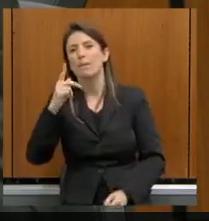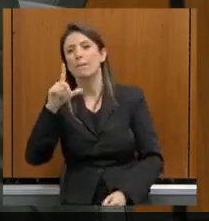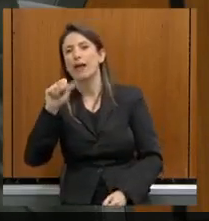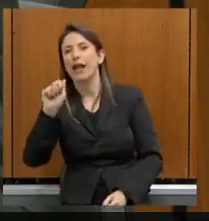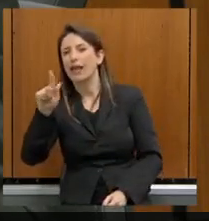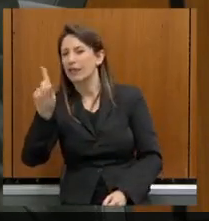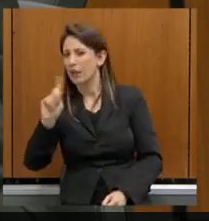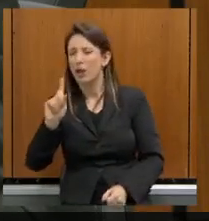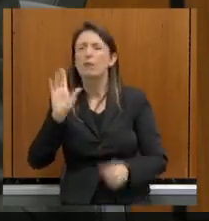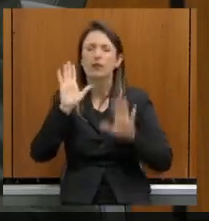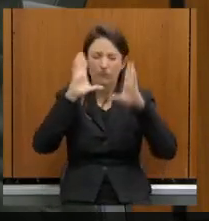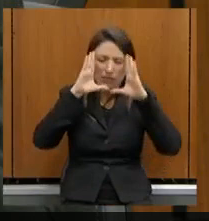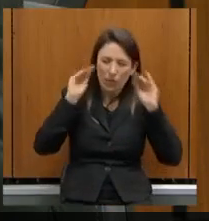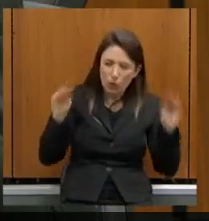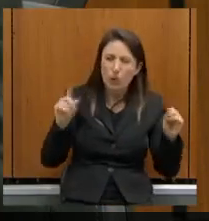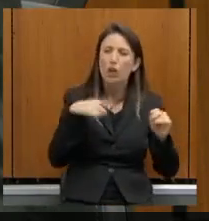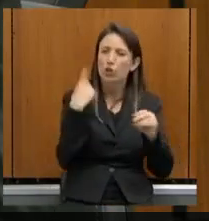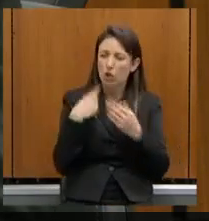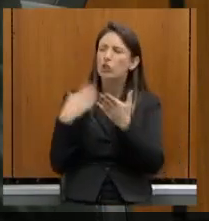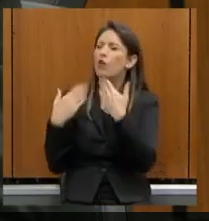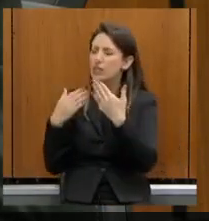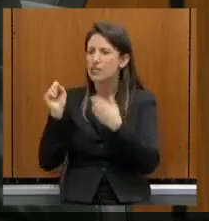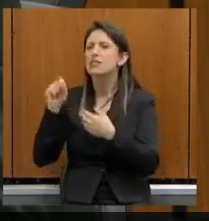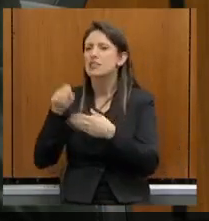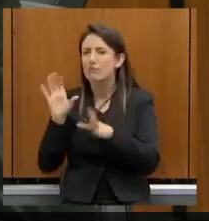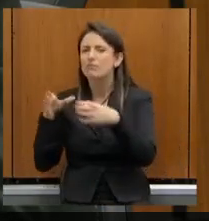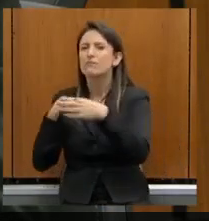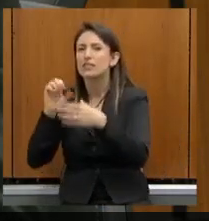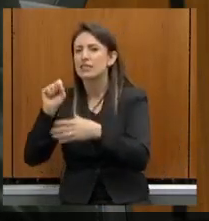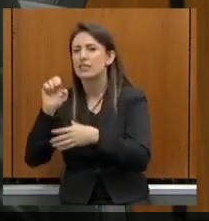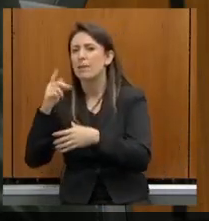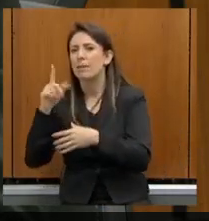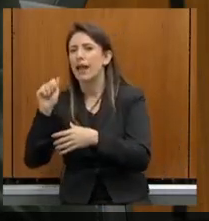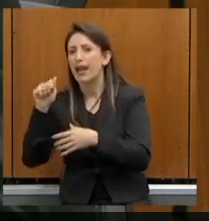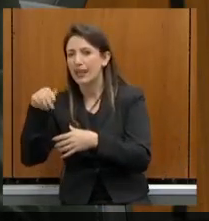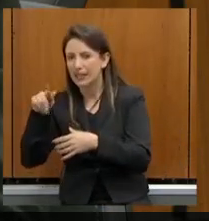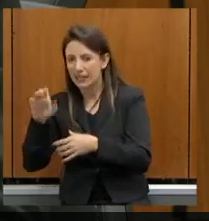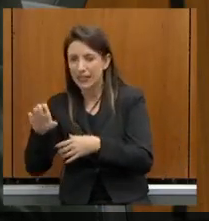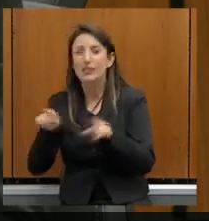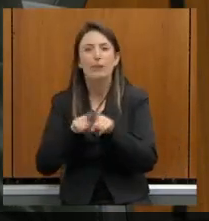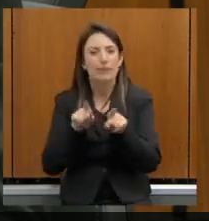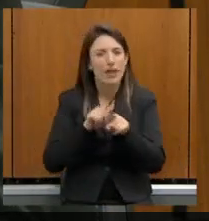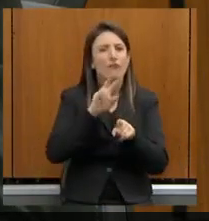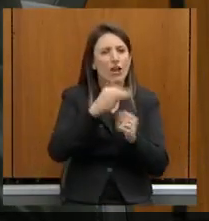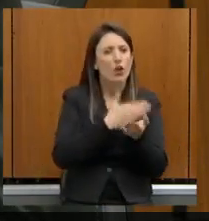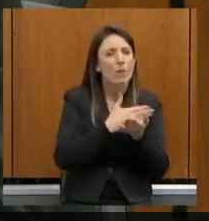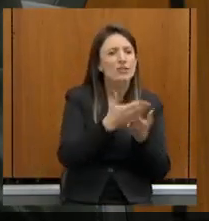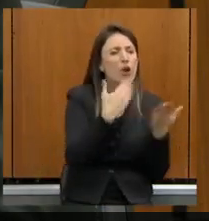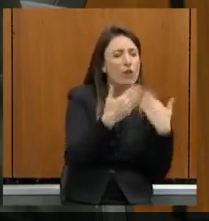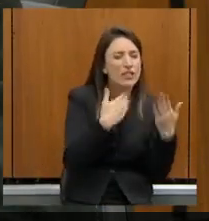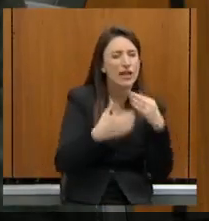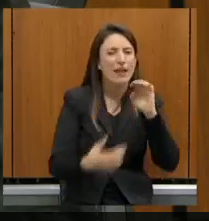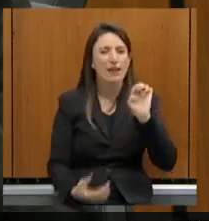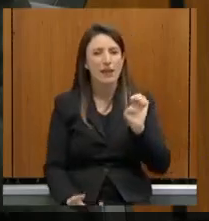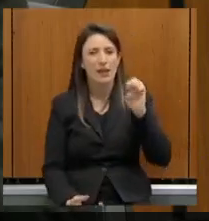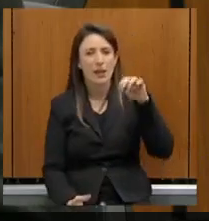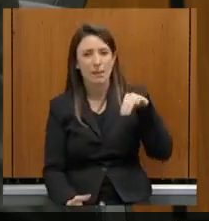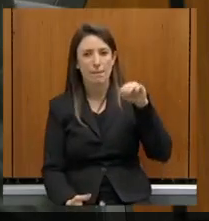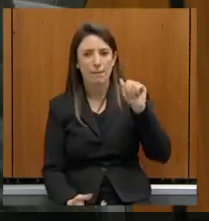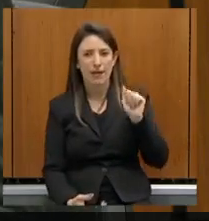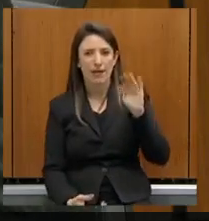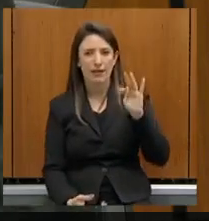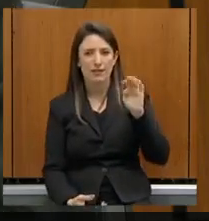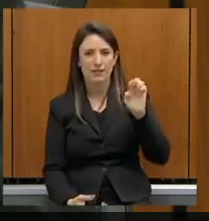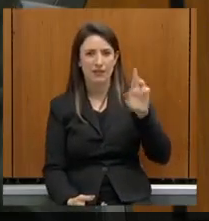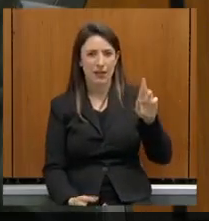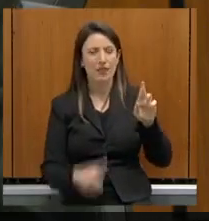fazendo conversas com a CEPLAG e vamos iniciar conversas também com a EMATER que está muito presente